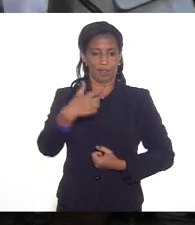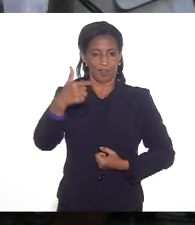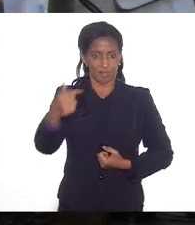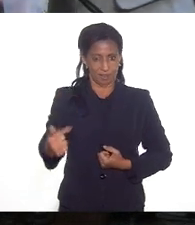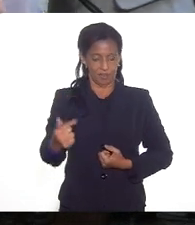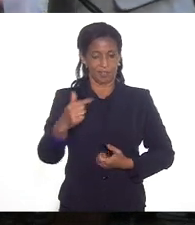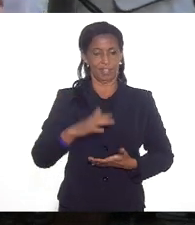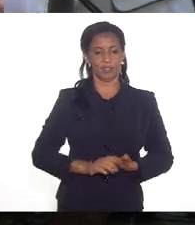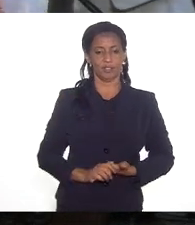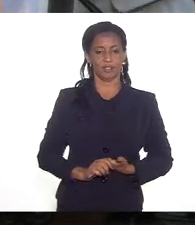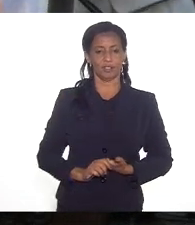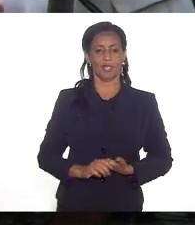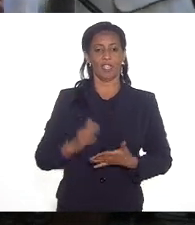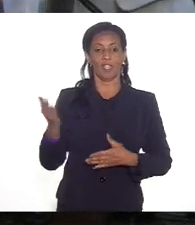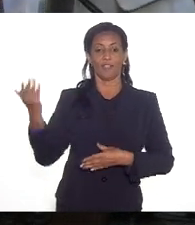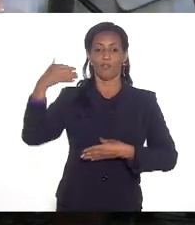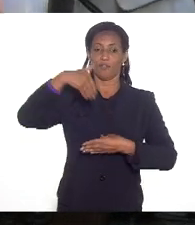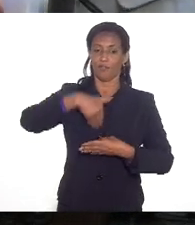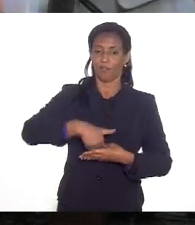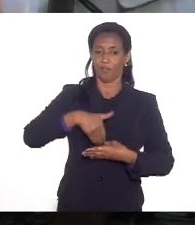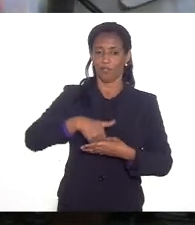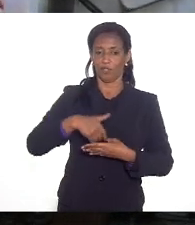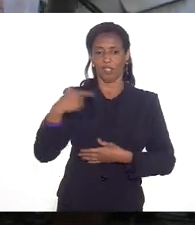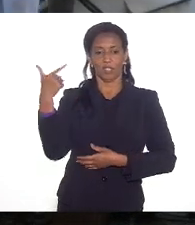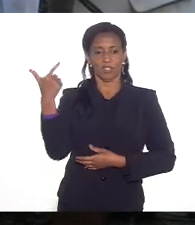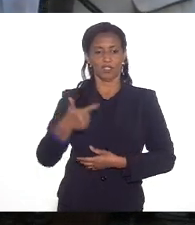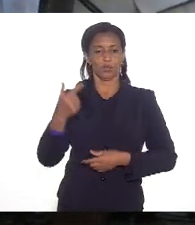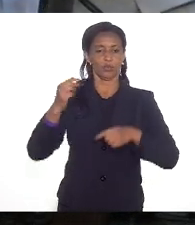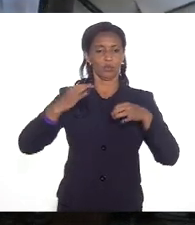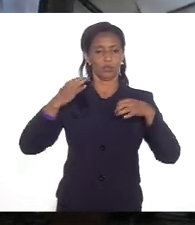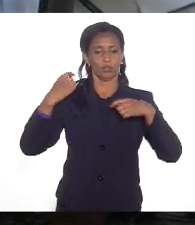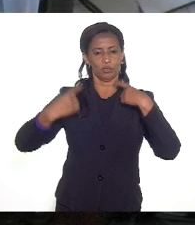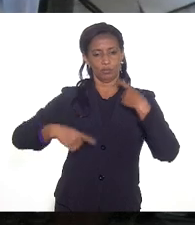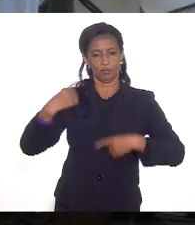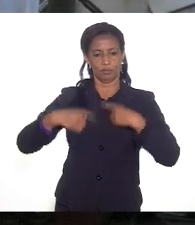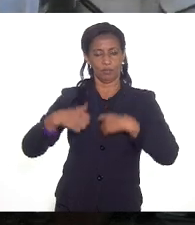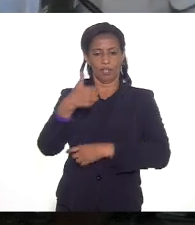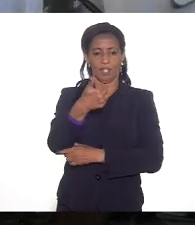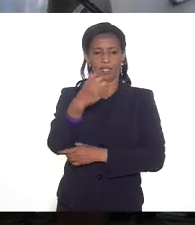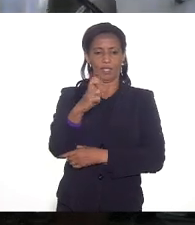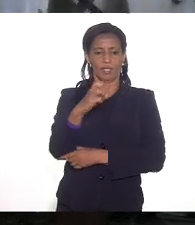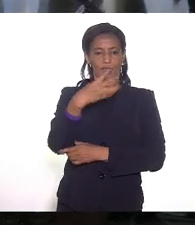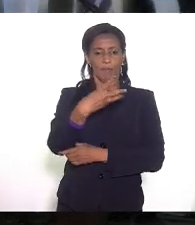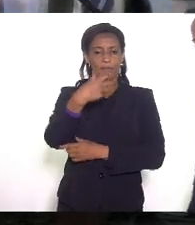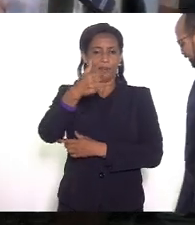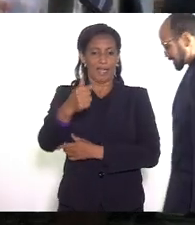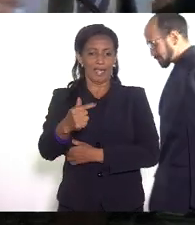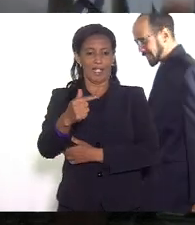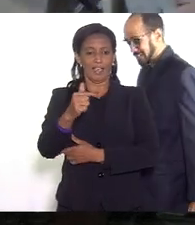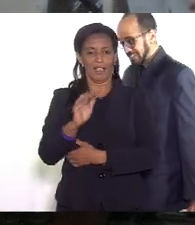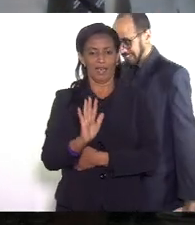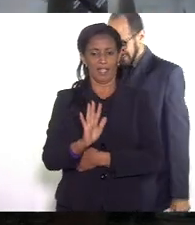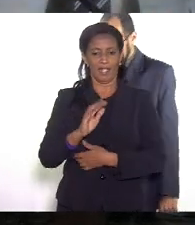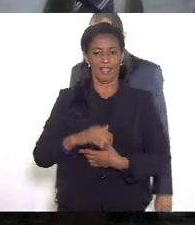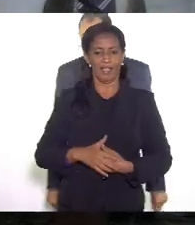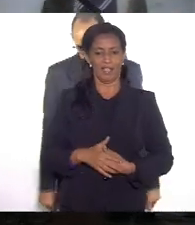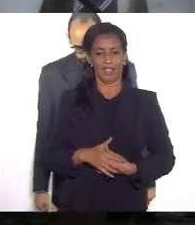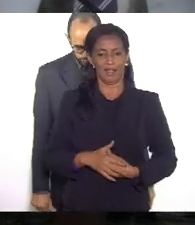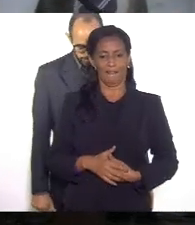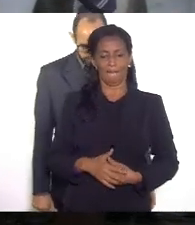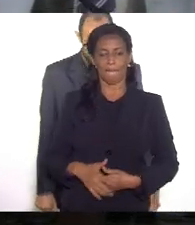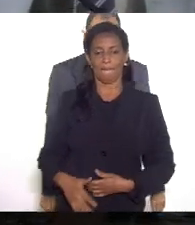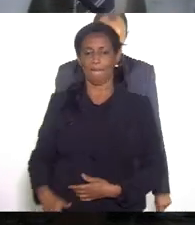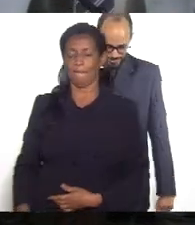evento interno implementação de malha em votação em segunda discussão projeto de lei 1537 19 da todos os deputados Flávio